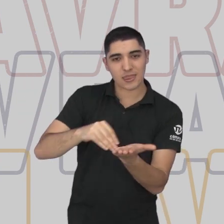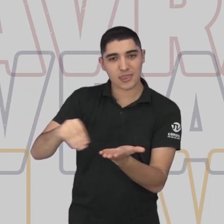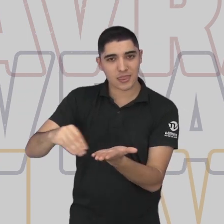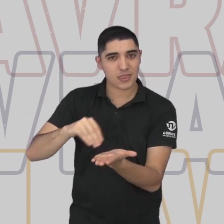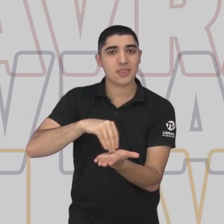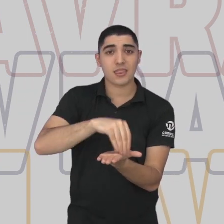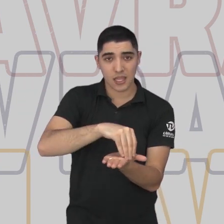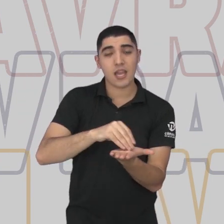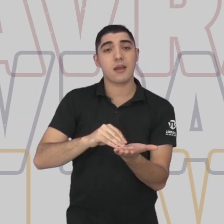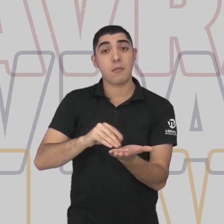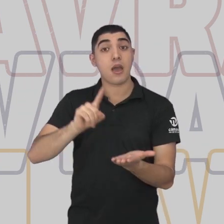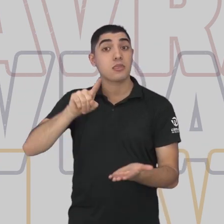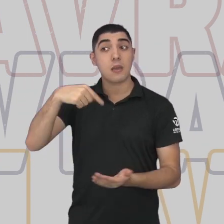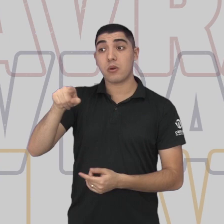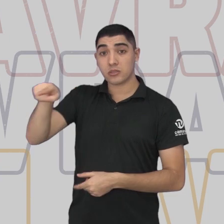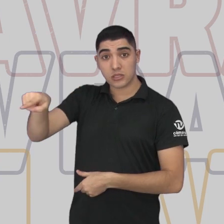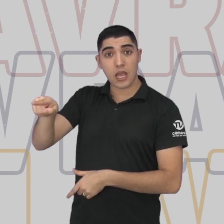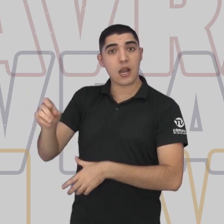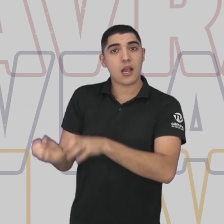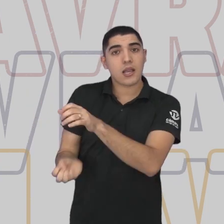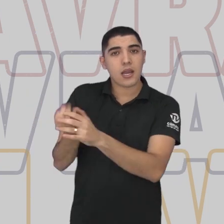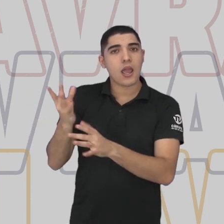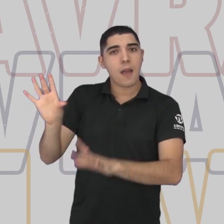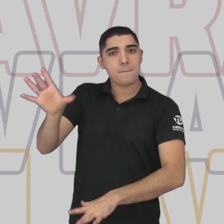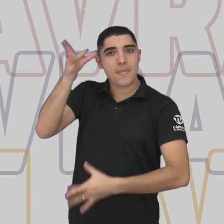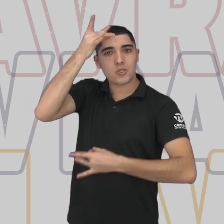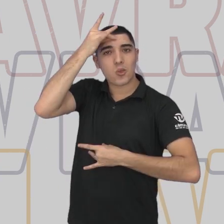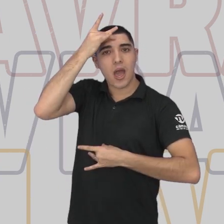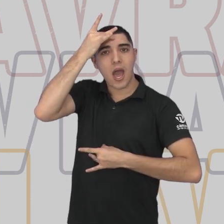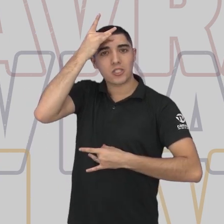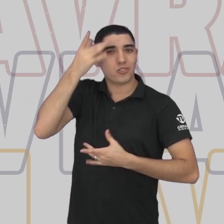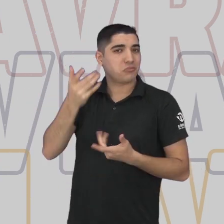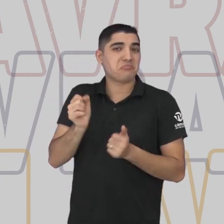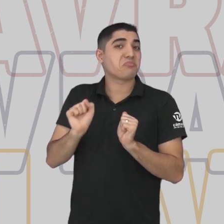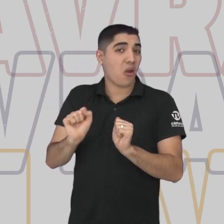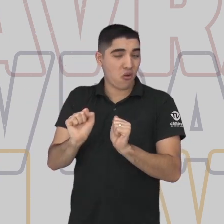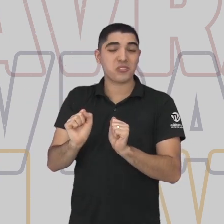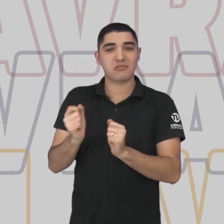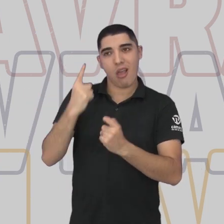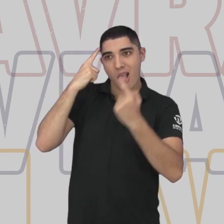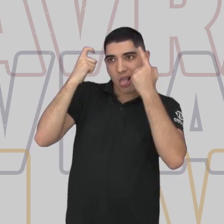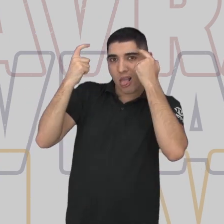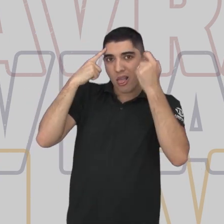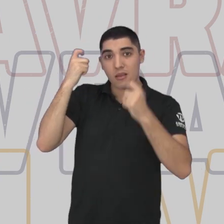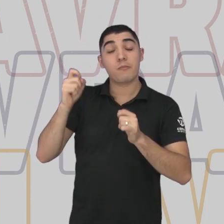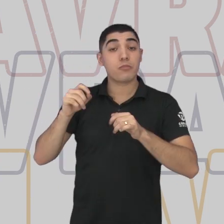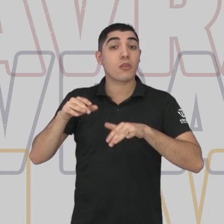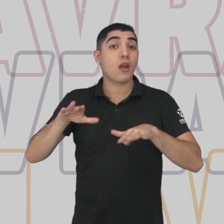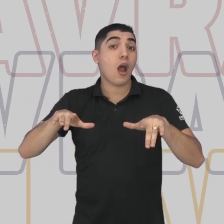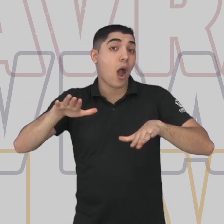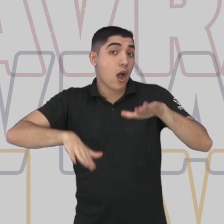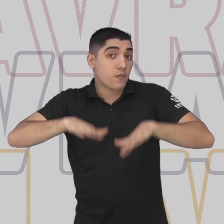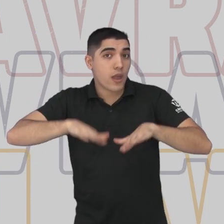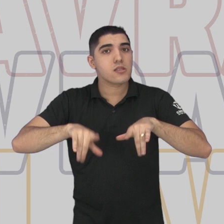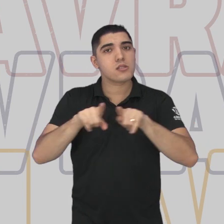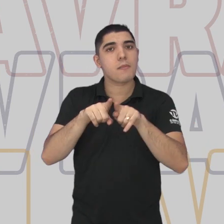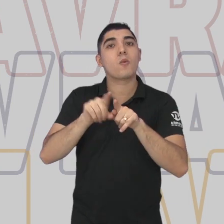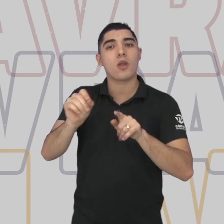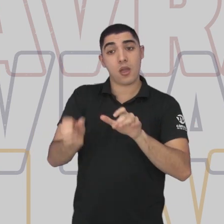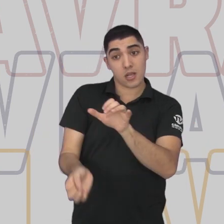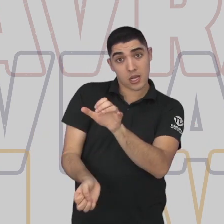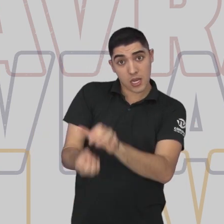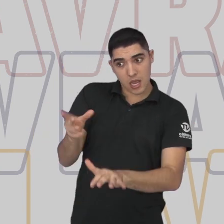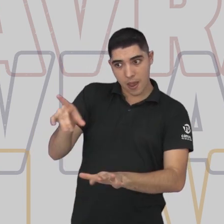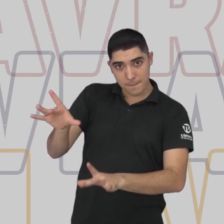dama, mas aí depois você pode deixar ela criar um personagem, um bichinho. E às vezes,